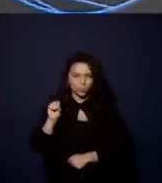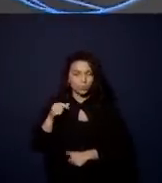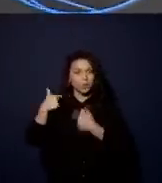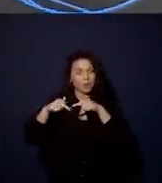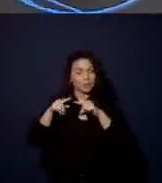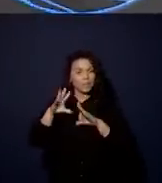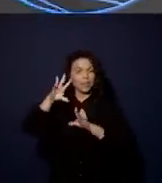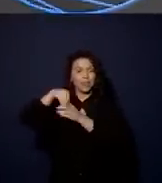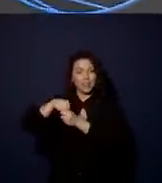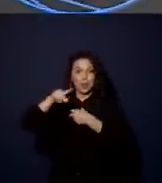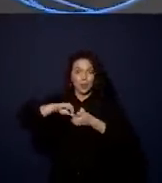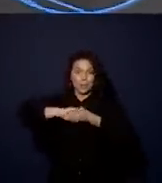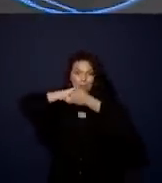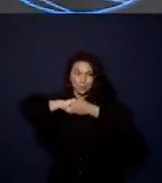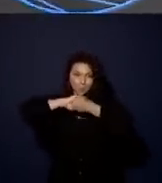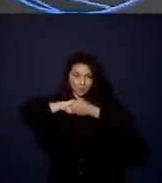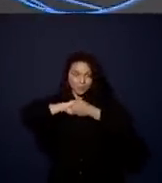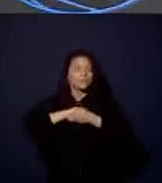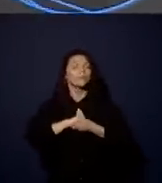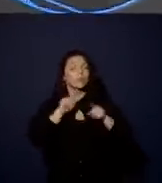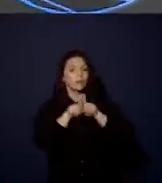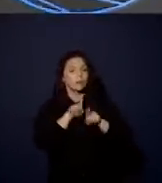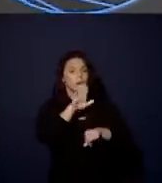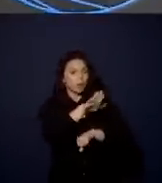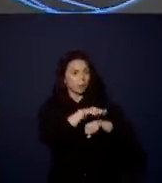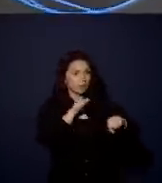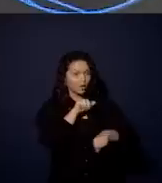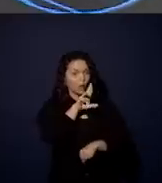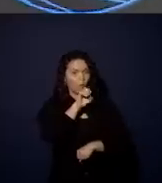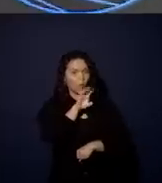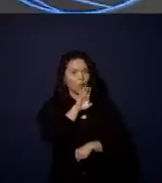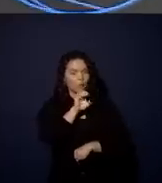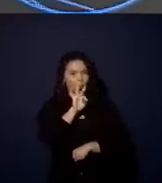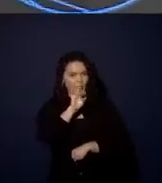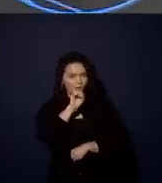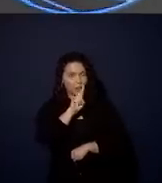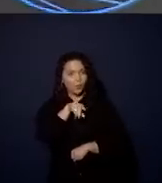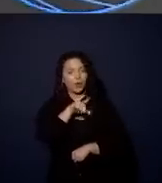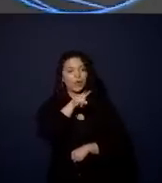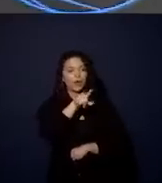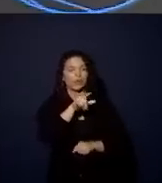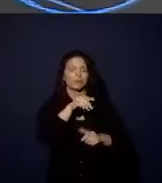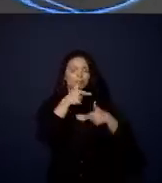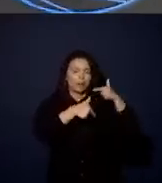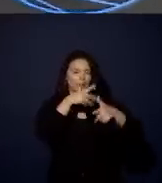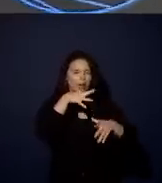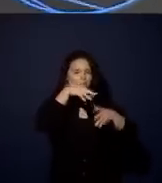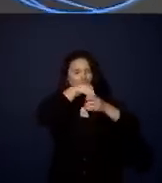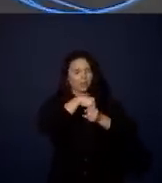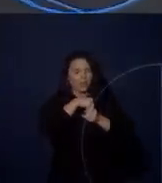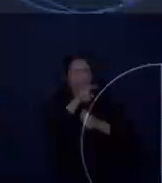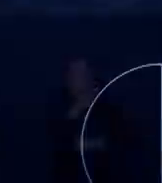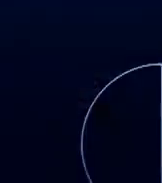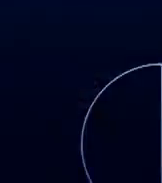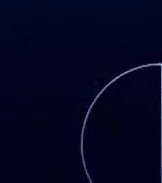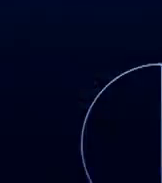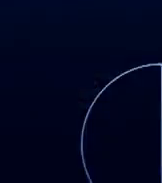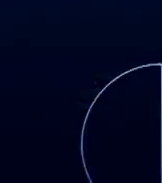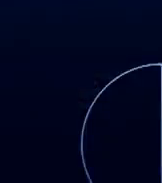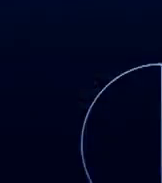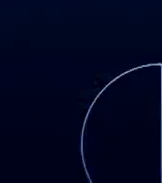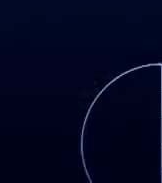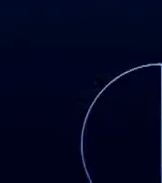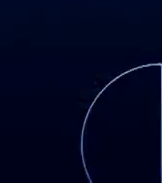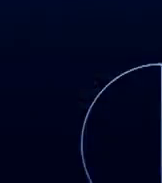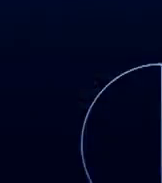Fuji Berger se ou da Via e para moderar Luiz guanais analista de varejo e sócio do BTG pactual Obrigada